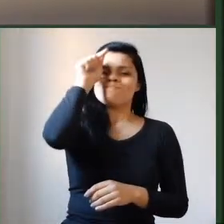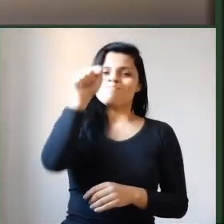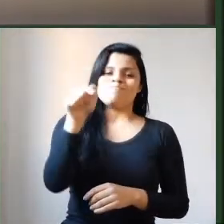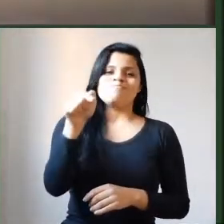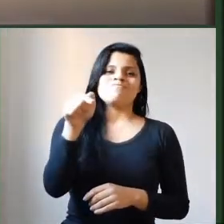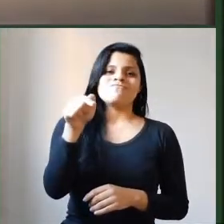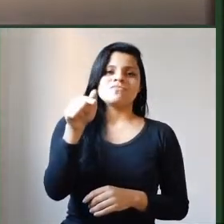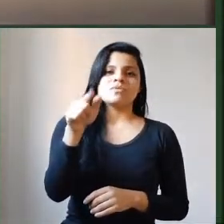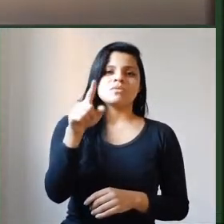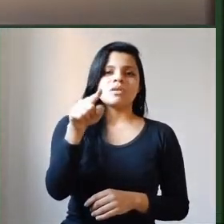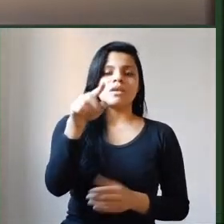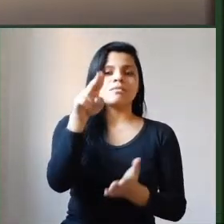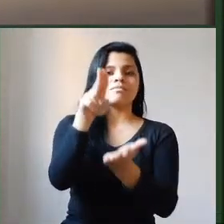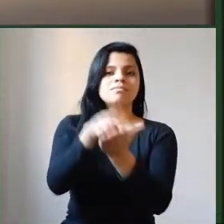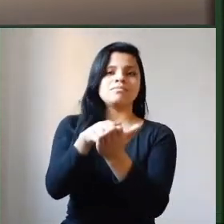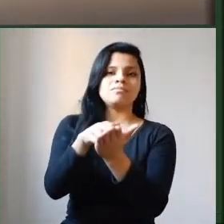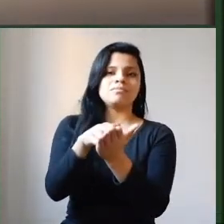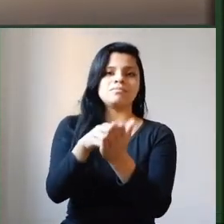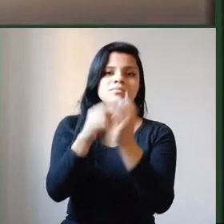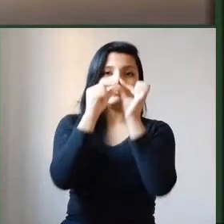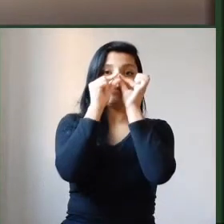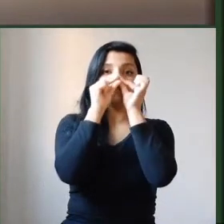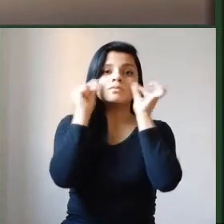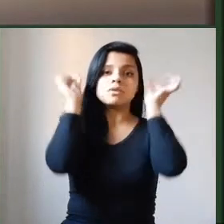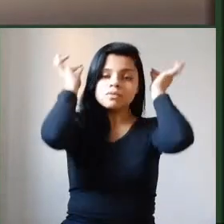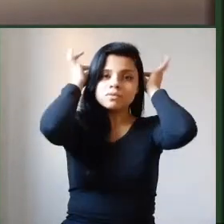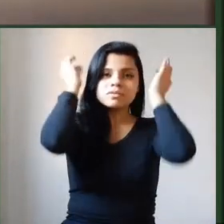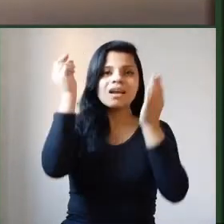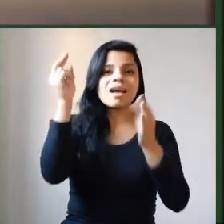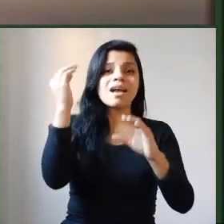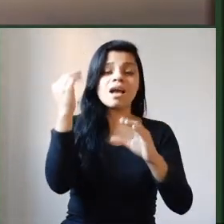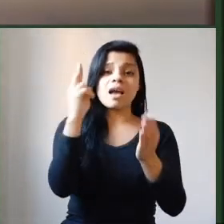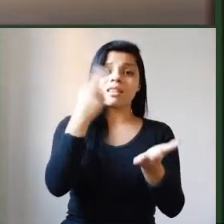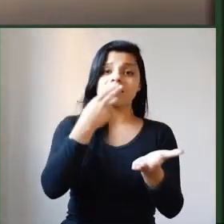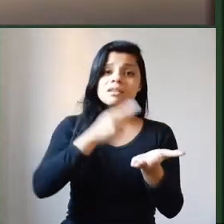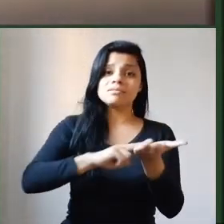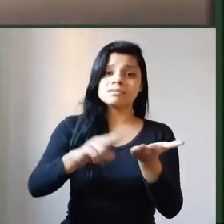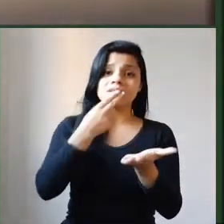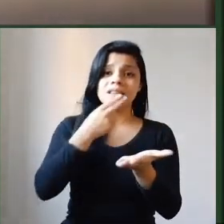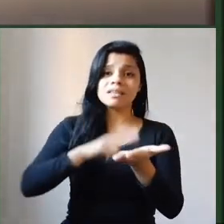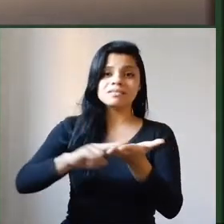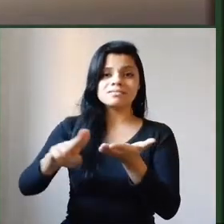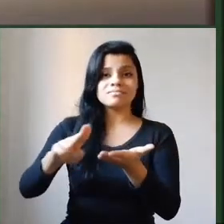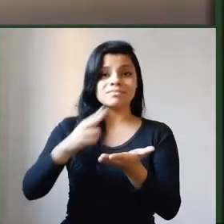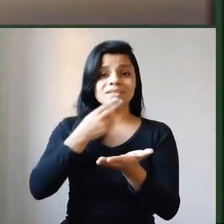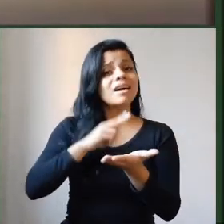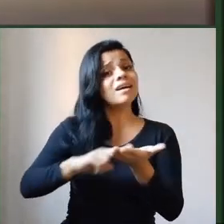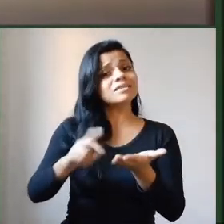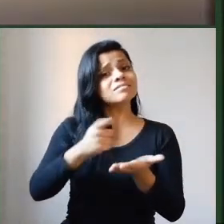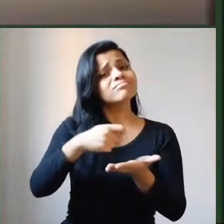cartinhas perguntando várias coisas. Nesse momento que eu conversei com ele,